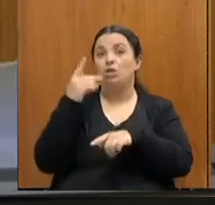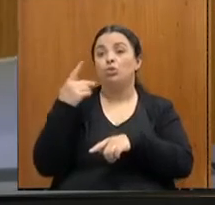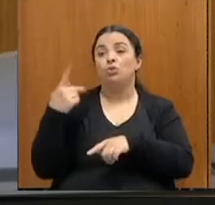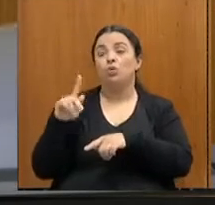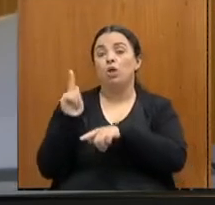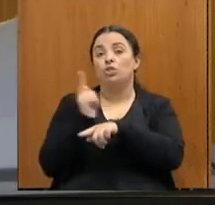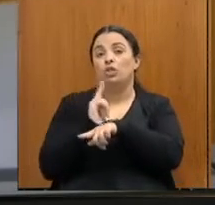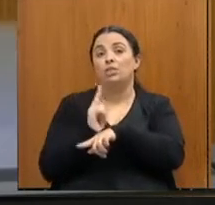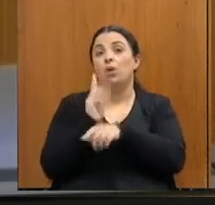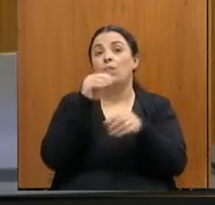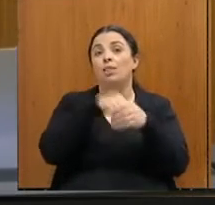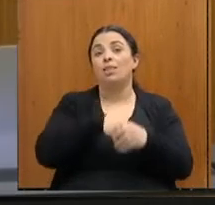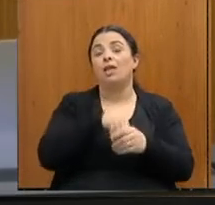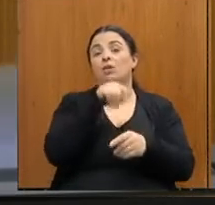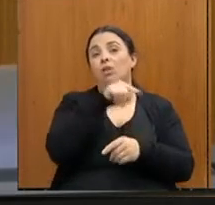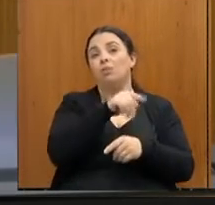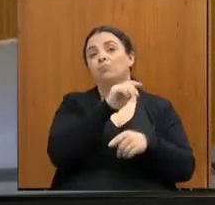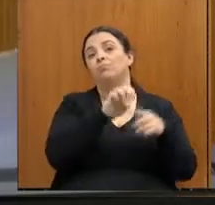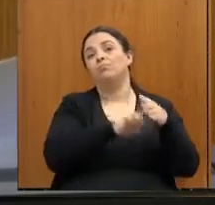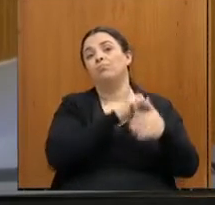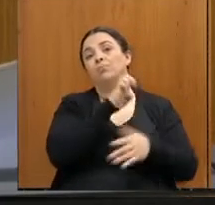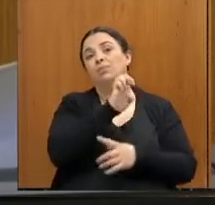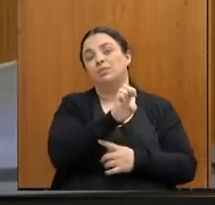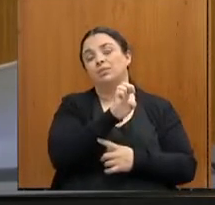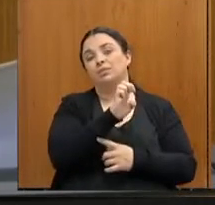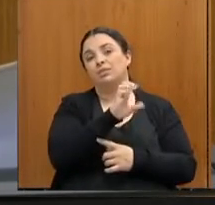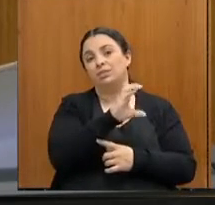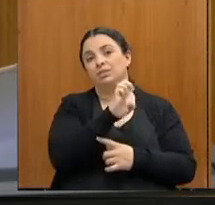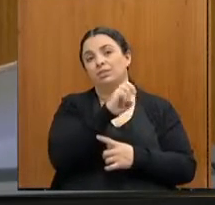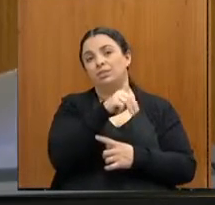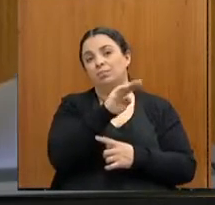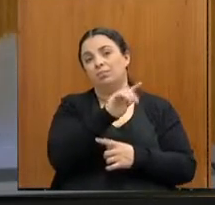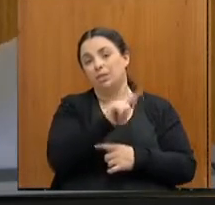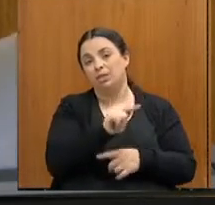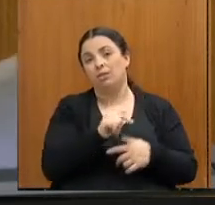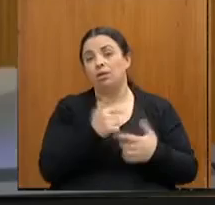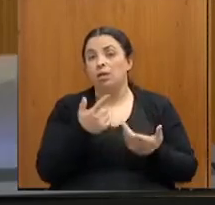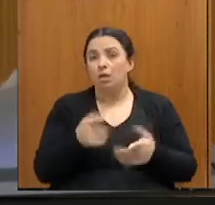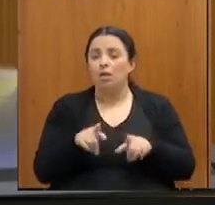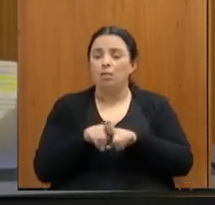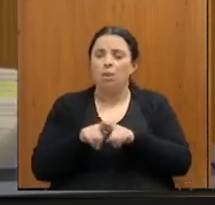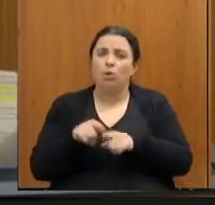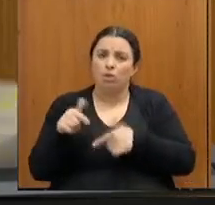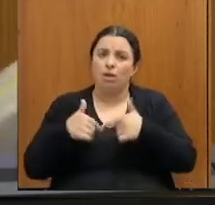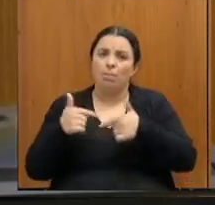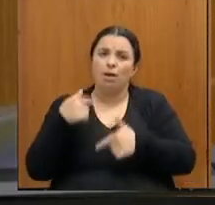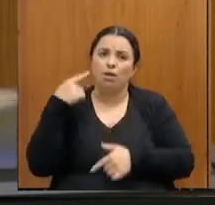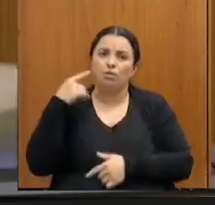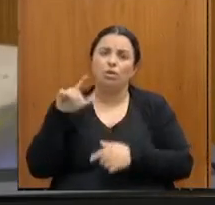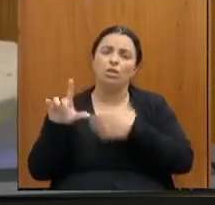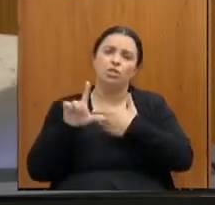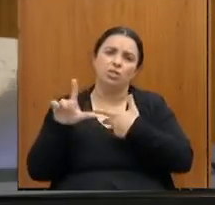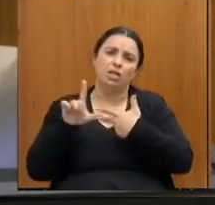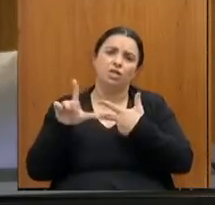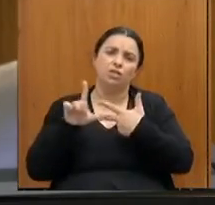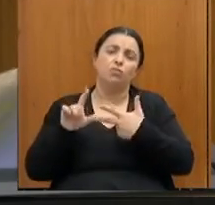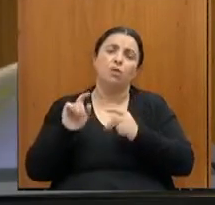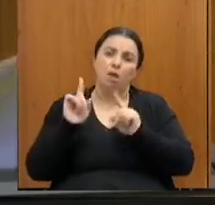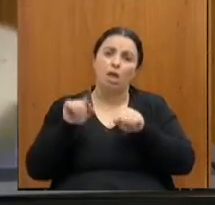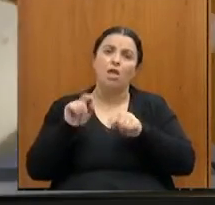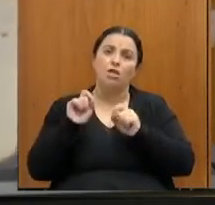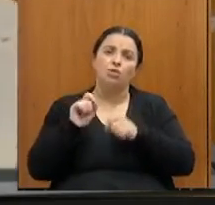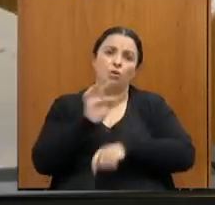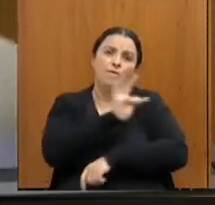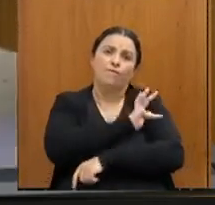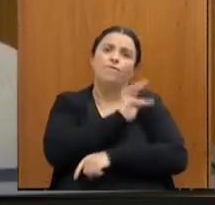um olhar melhor né E aí o trabalho do Legislativo que é exatamente esse papel de fiscalização bem então minha primeira